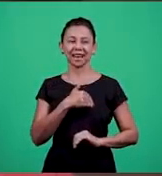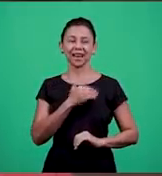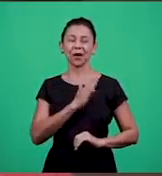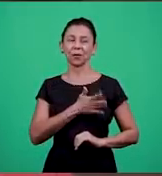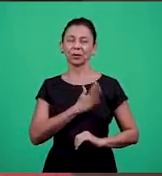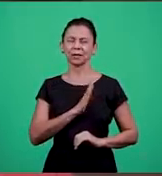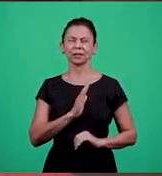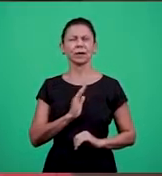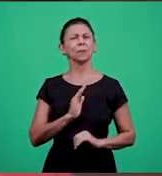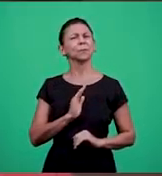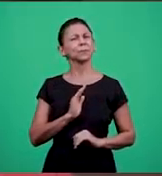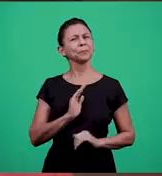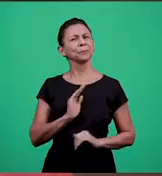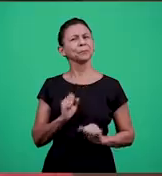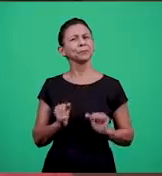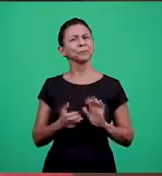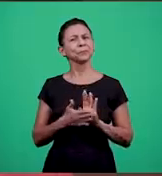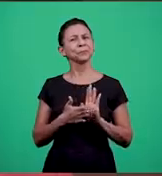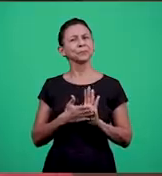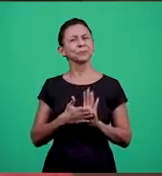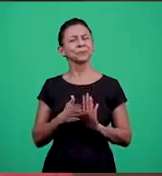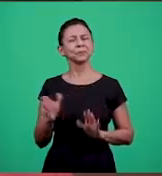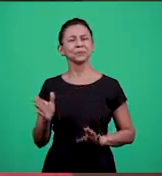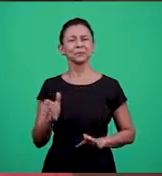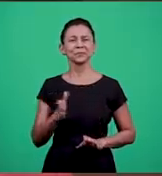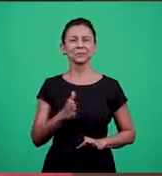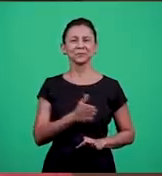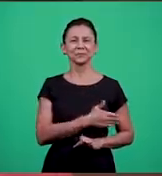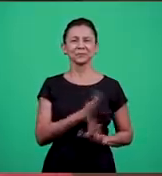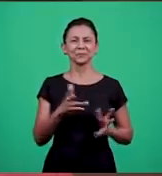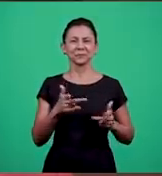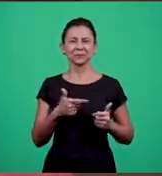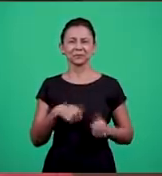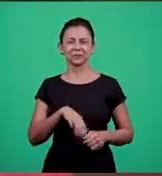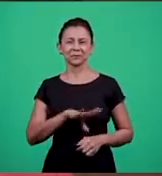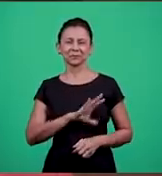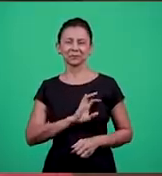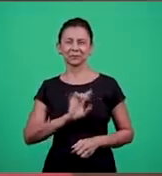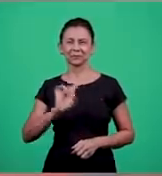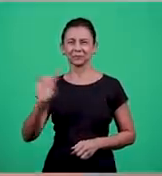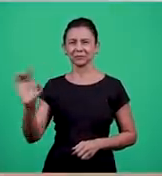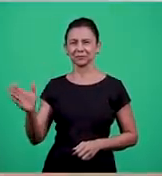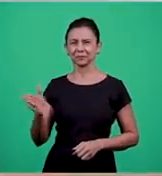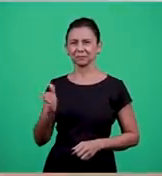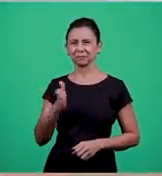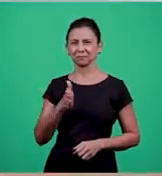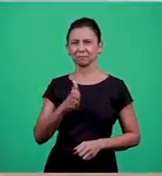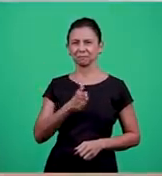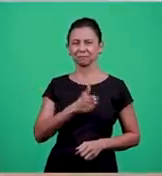todo o nosso coração, o louvor Maravilha é o Amor de Deus. Música.